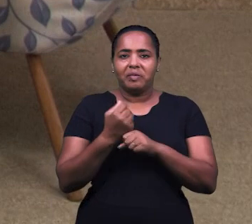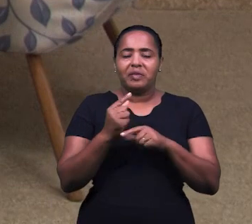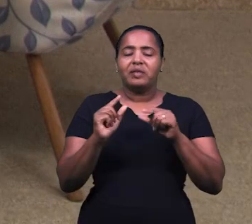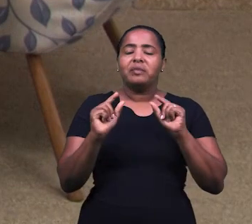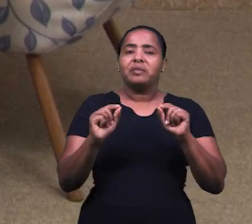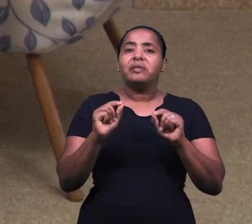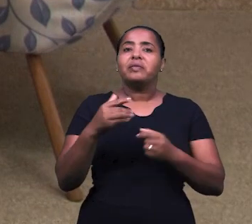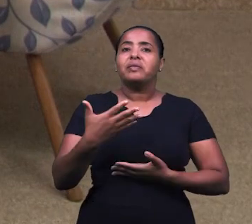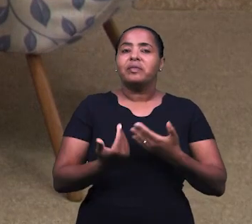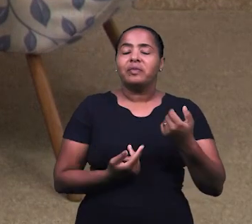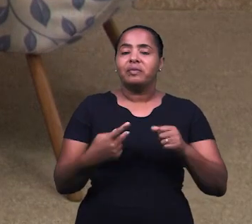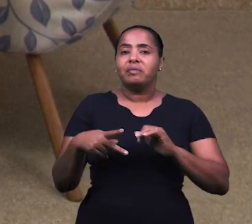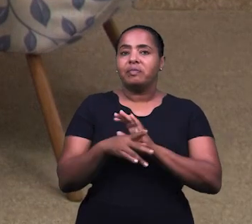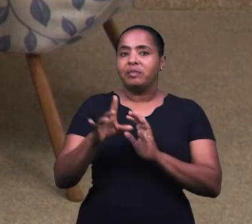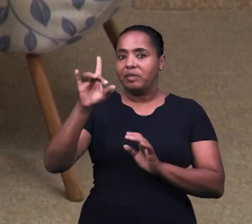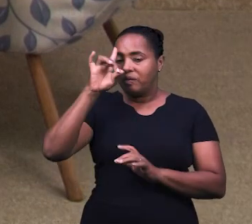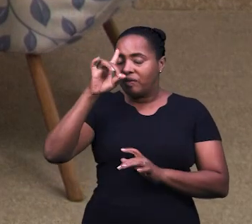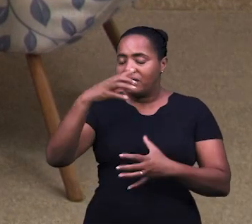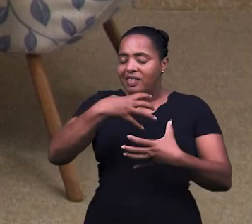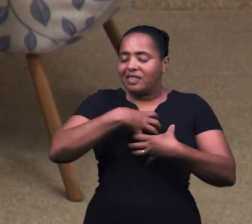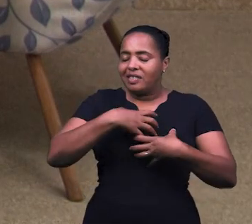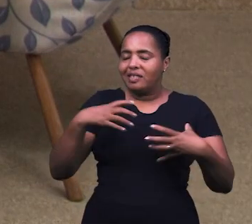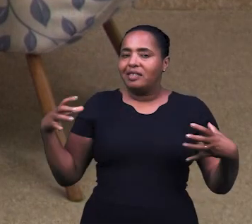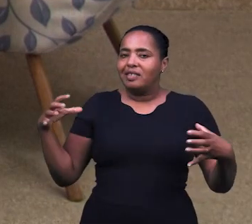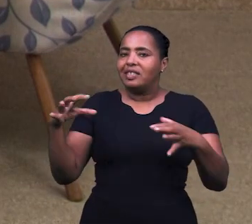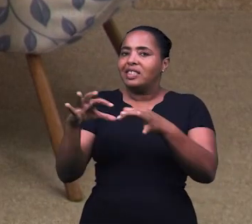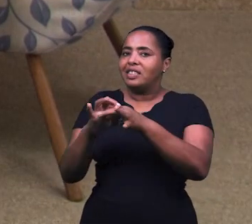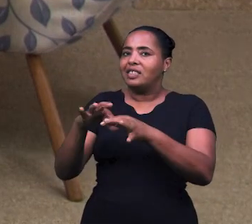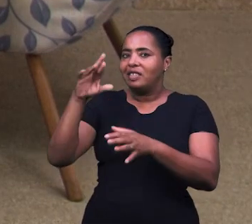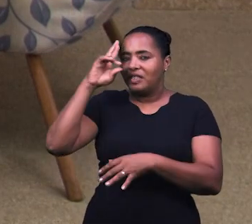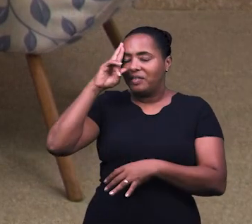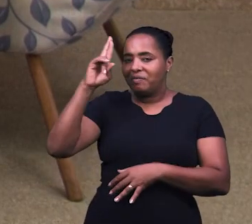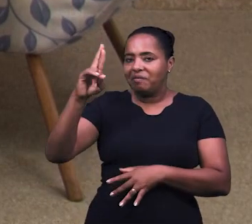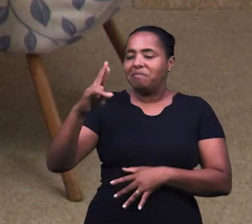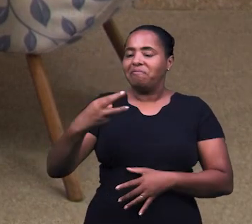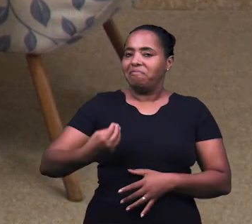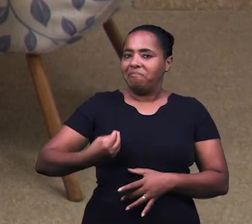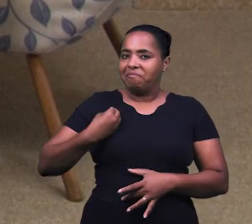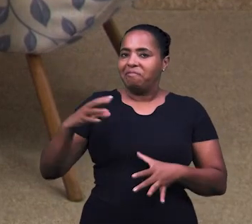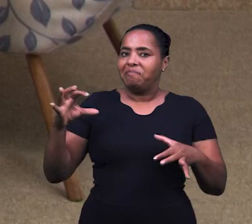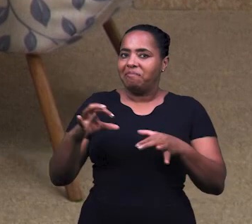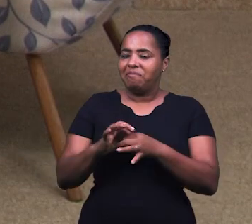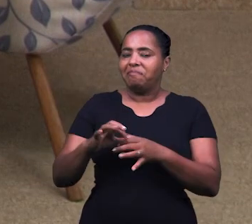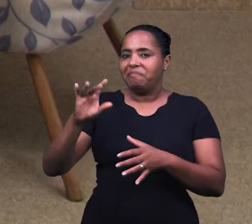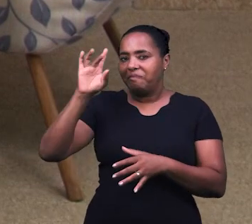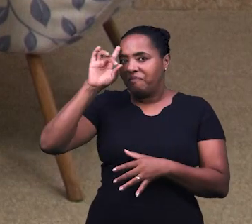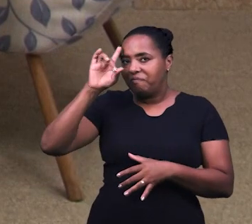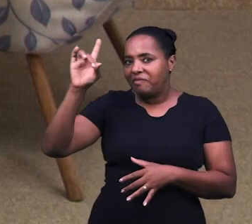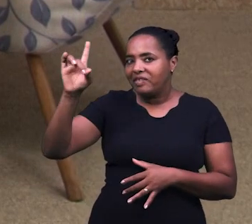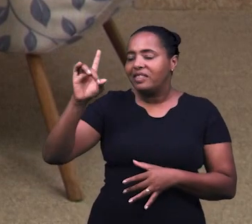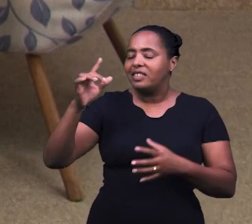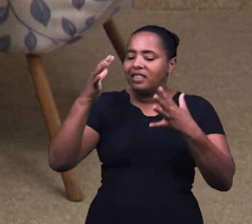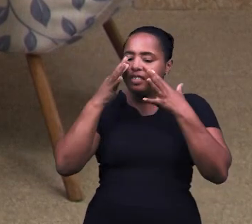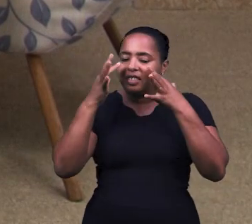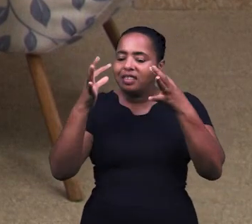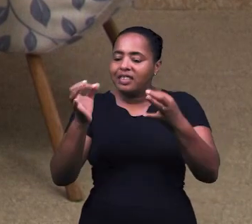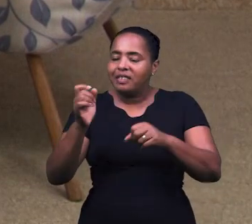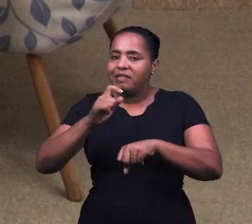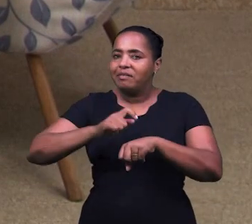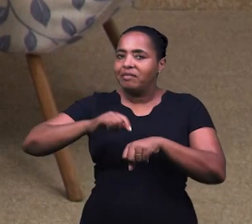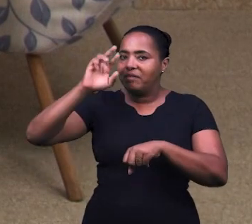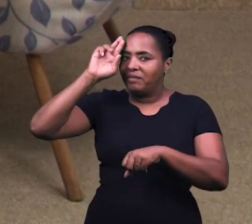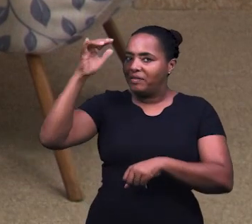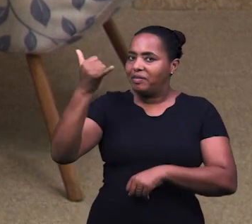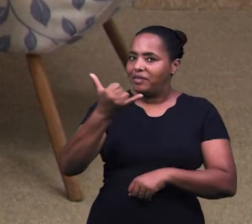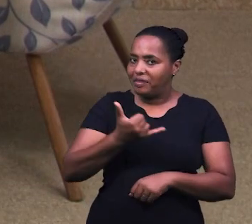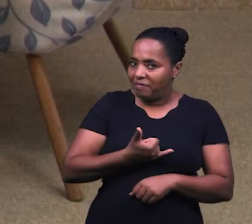obra. Quando o servo de Deus, ele vive na comunhão com o Senhor, como Abraão viveu em comunhão com Deus, então nós está atento à